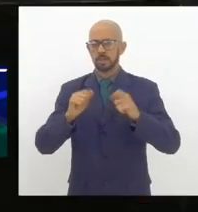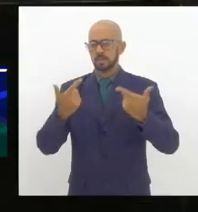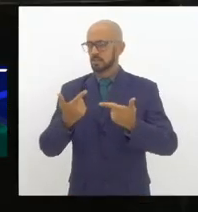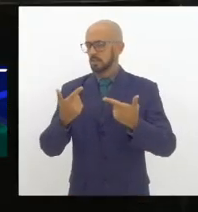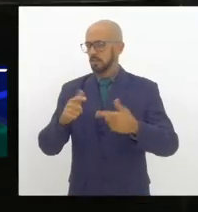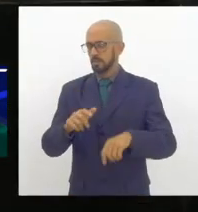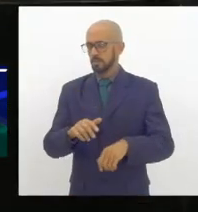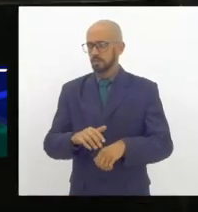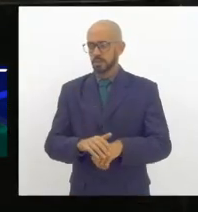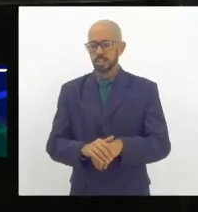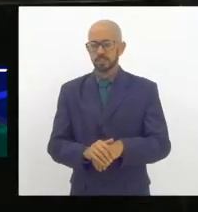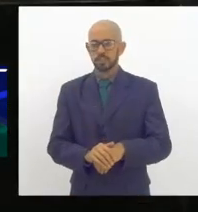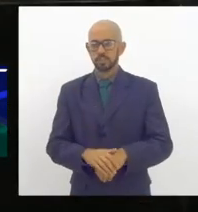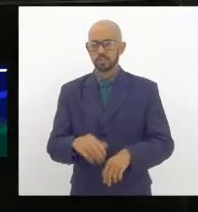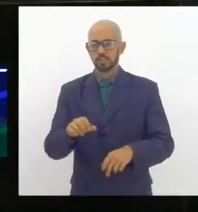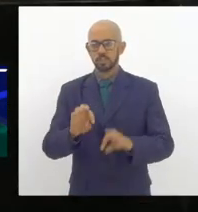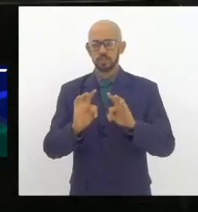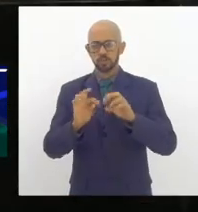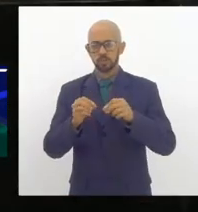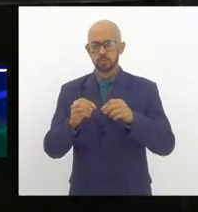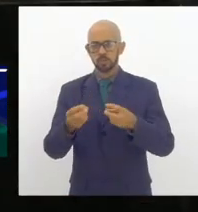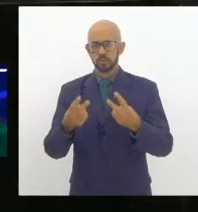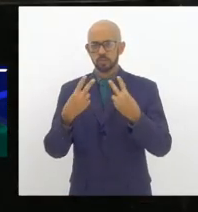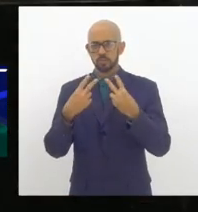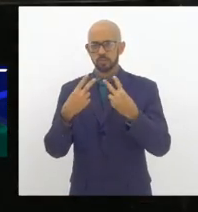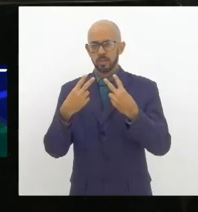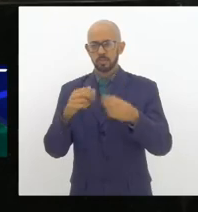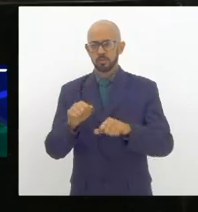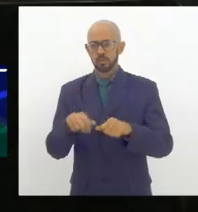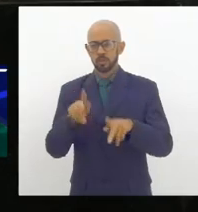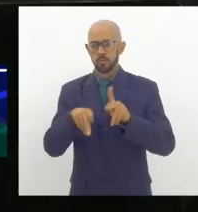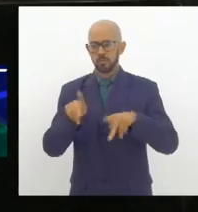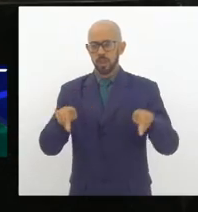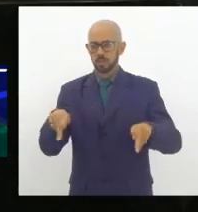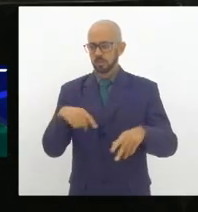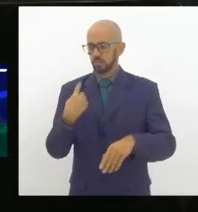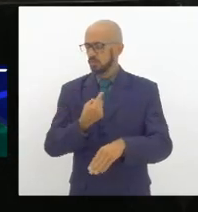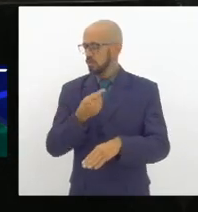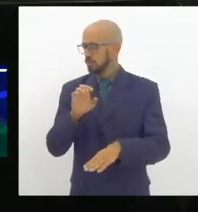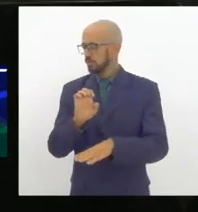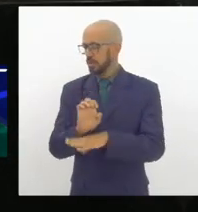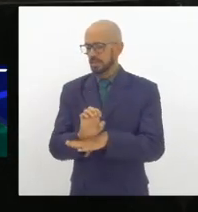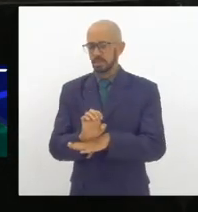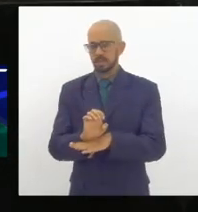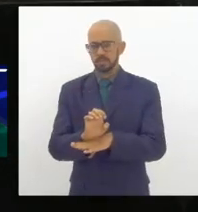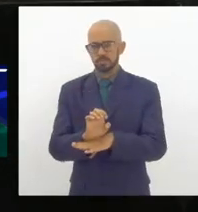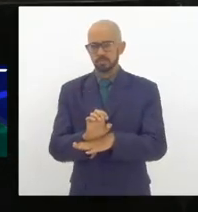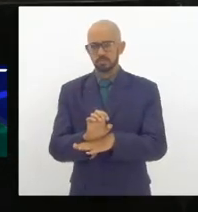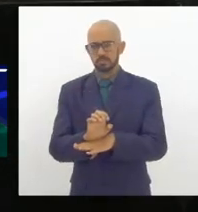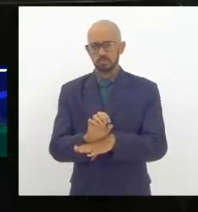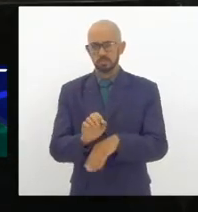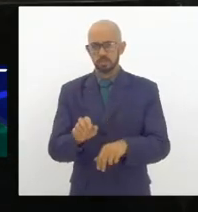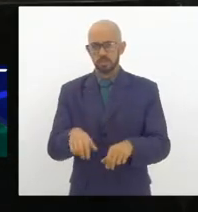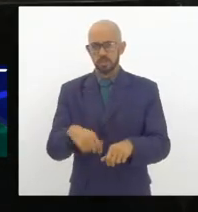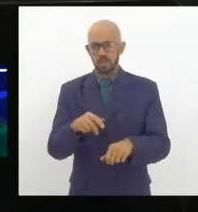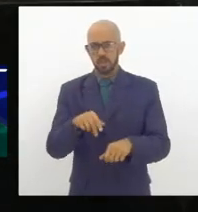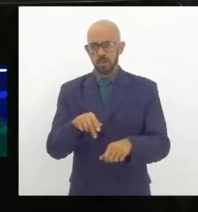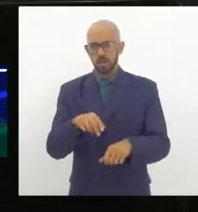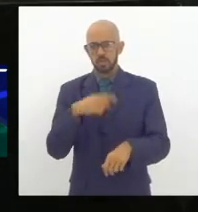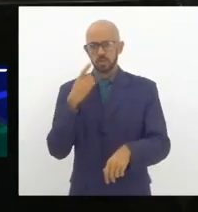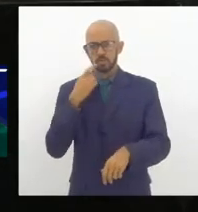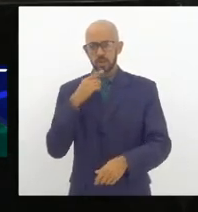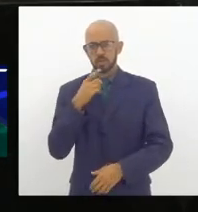assistindo a população do nosso estado que agradecer a deputada Célia Jordão deputado do papel